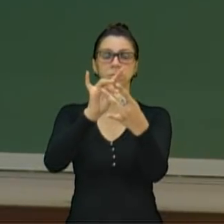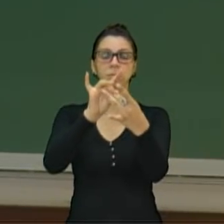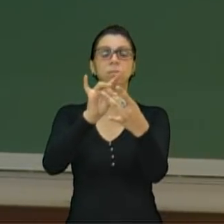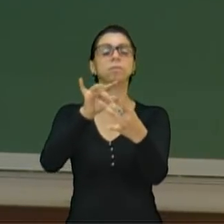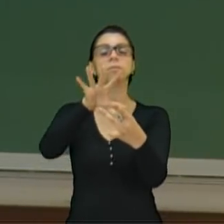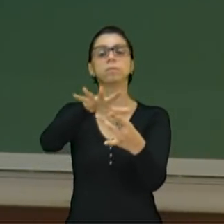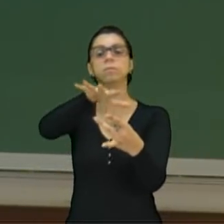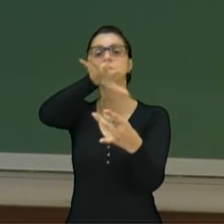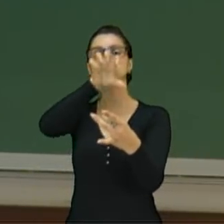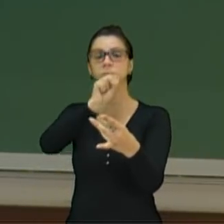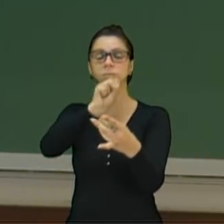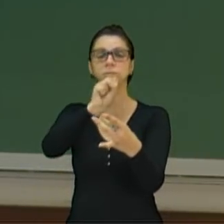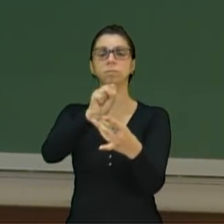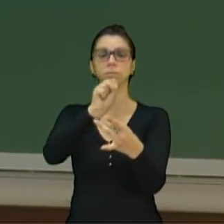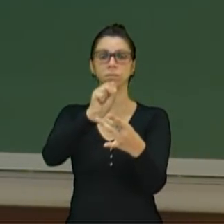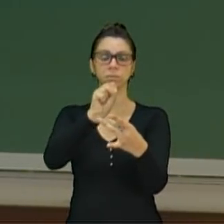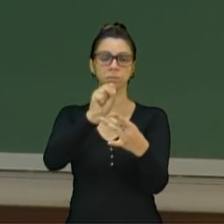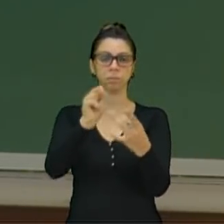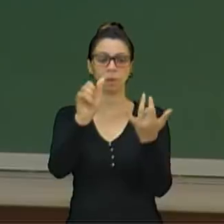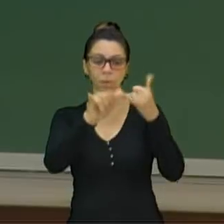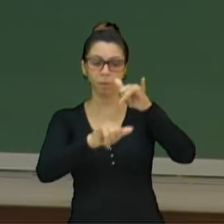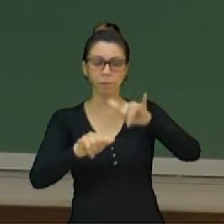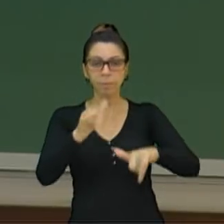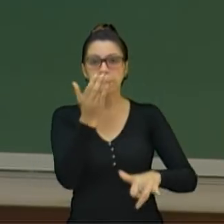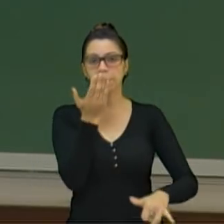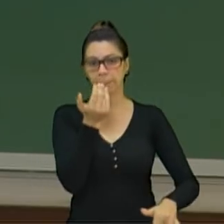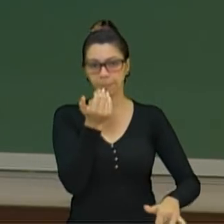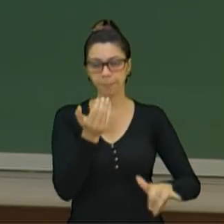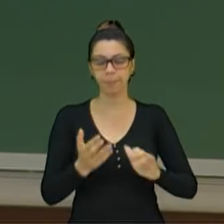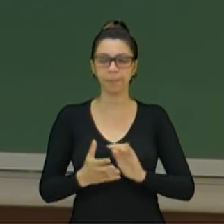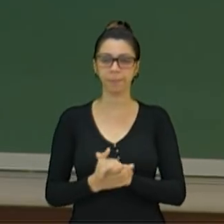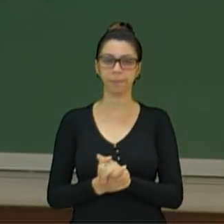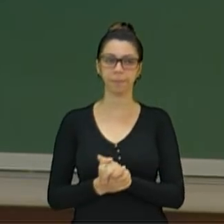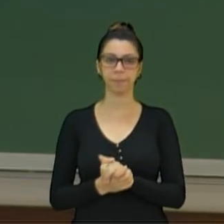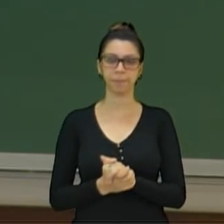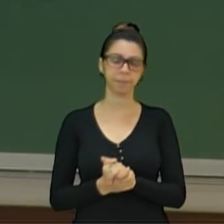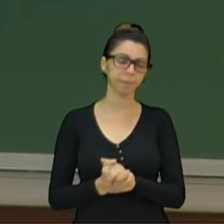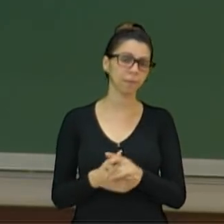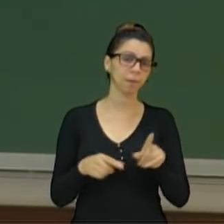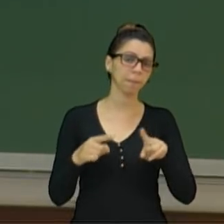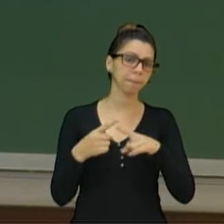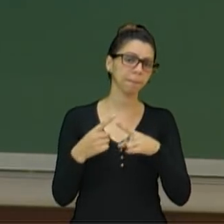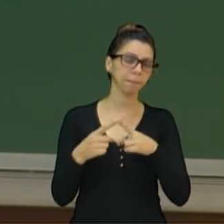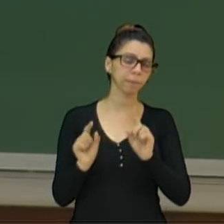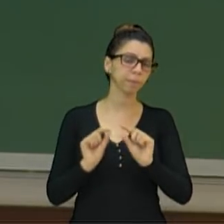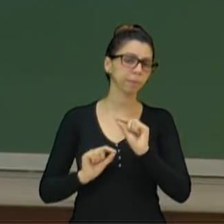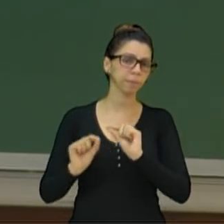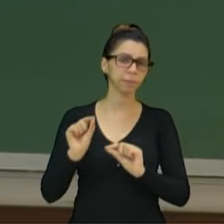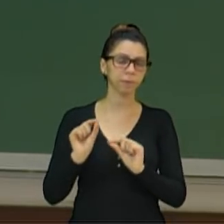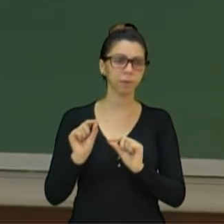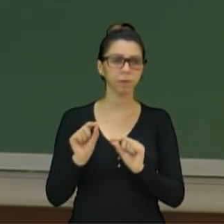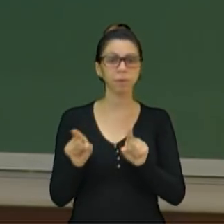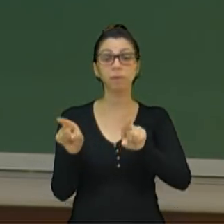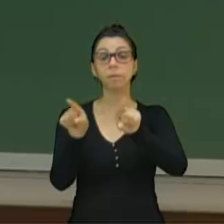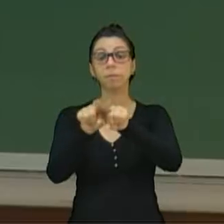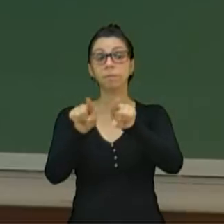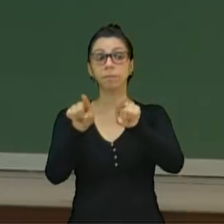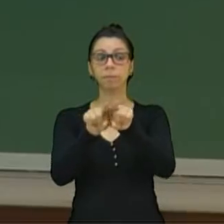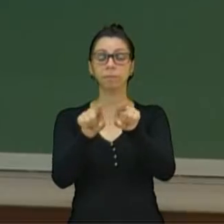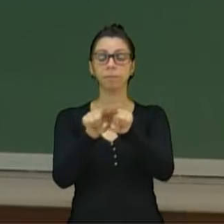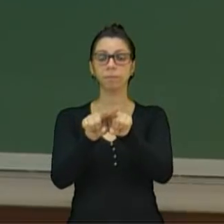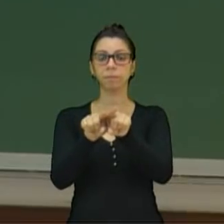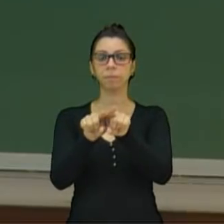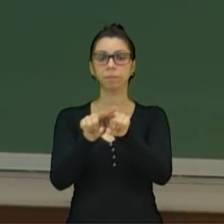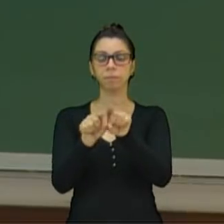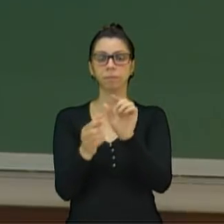captura dessa parte química dos alimentos. Só que eu também trago nessa imagem aqui uma parte dizendo